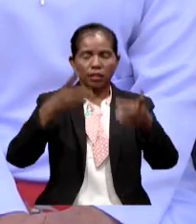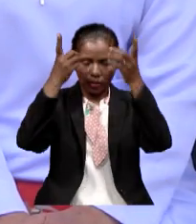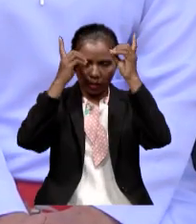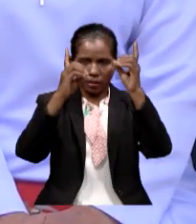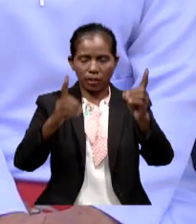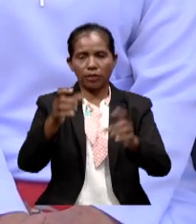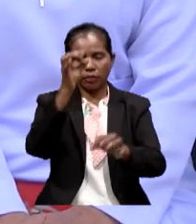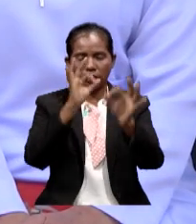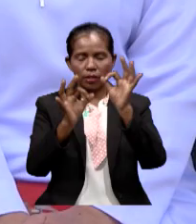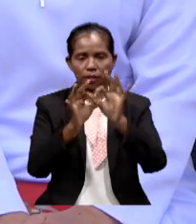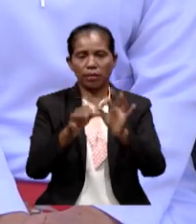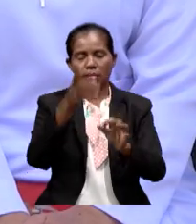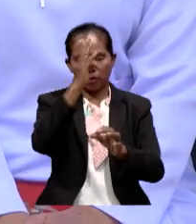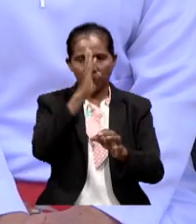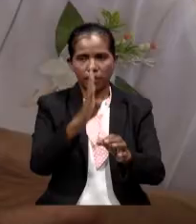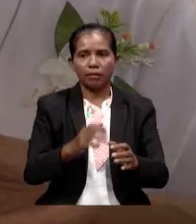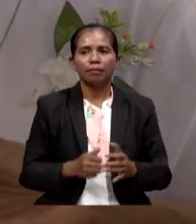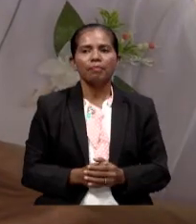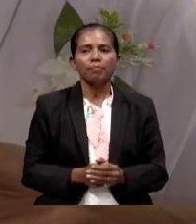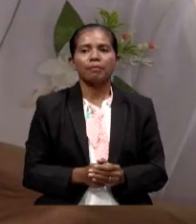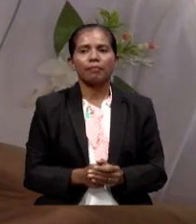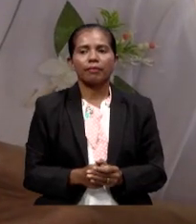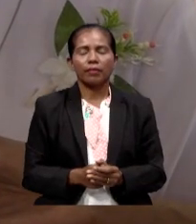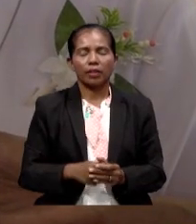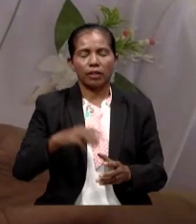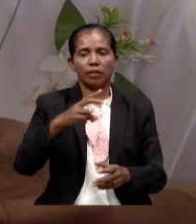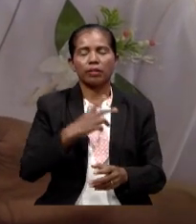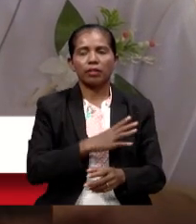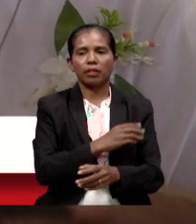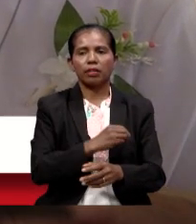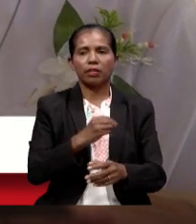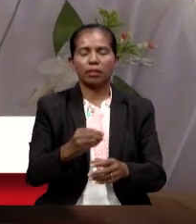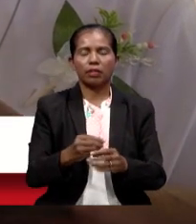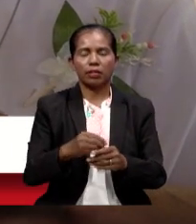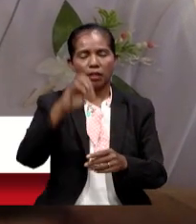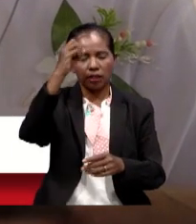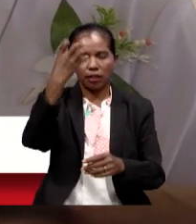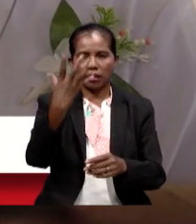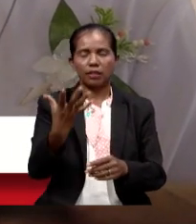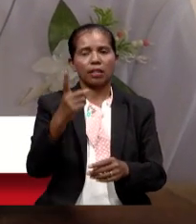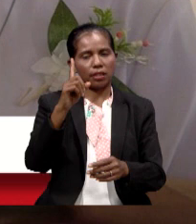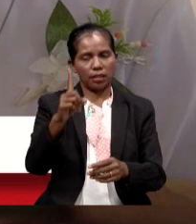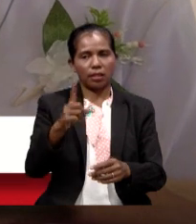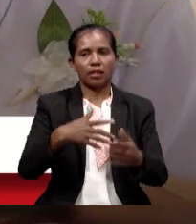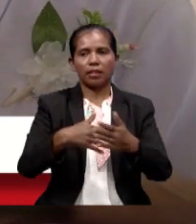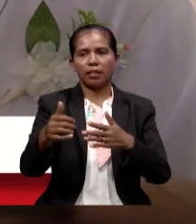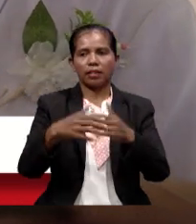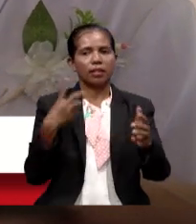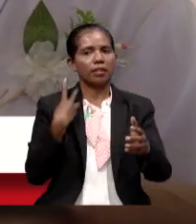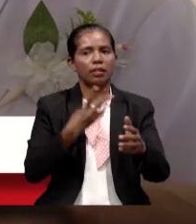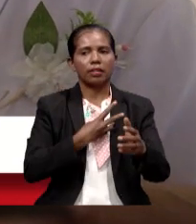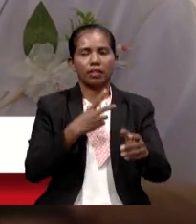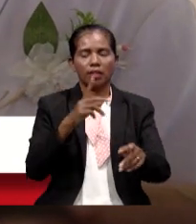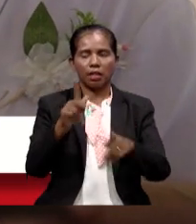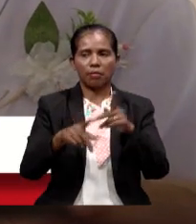kodi hatam banai nyebolu. Vocação ne graça ida, nebe dalaruma, e itaema la beli explica